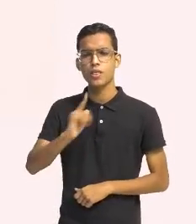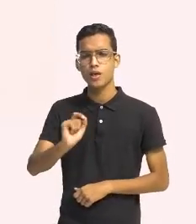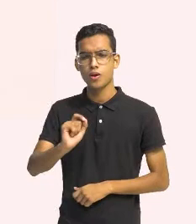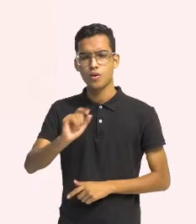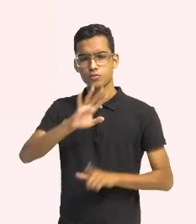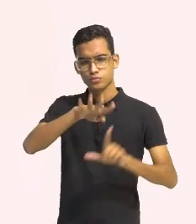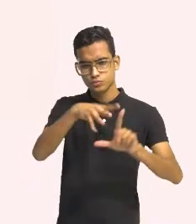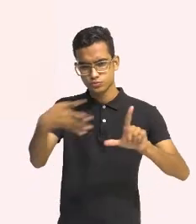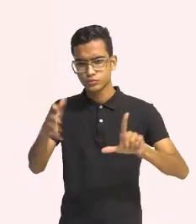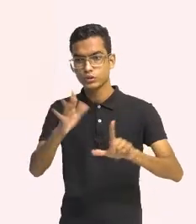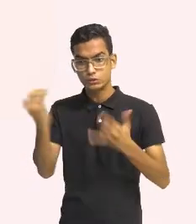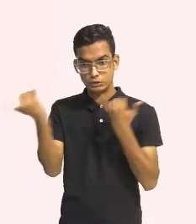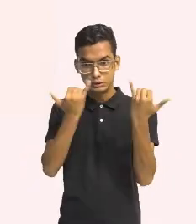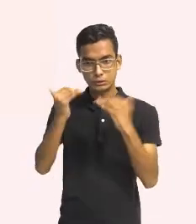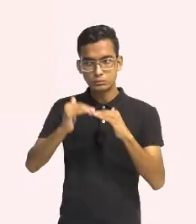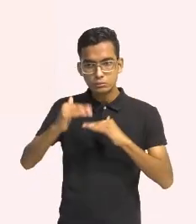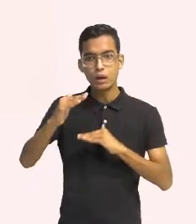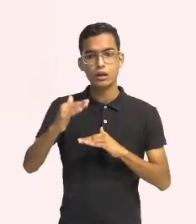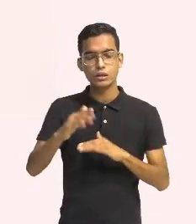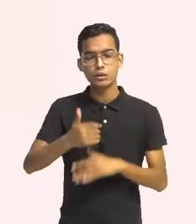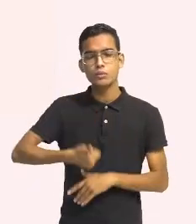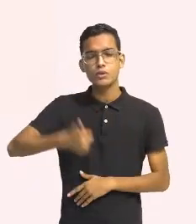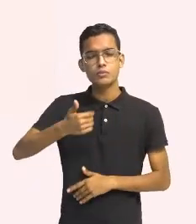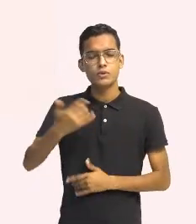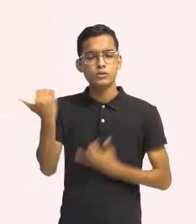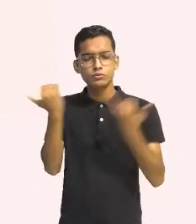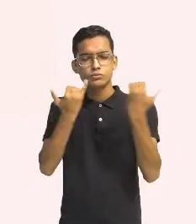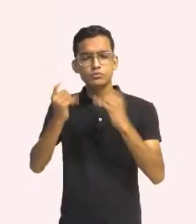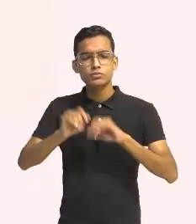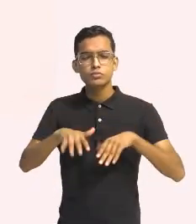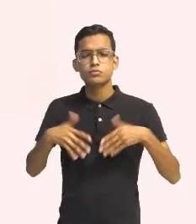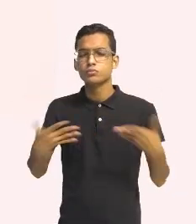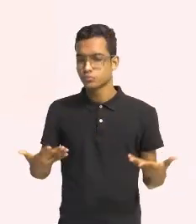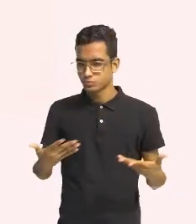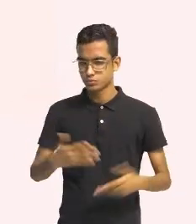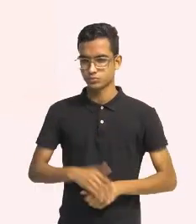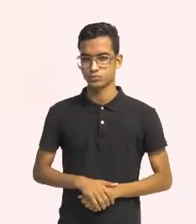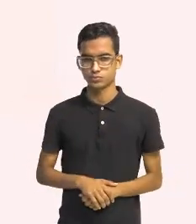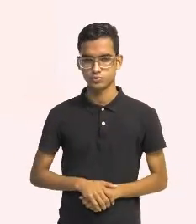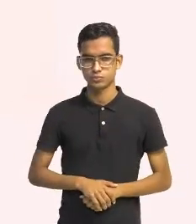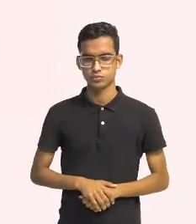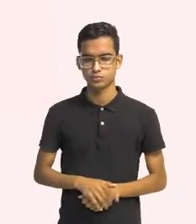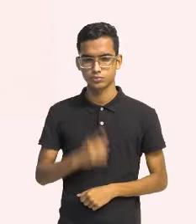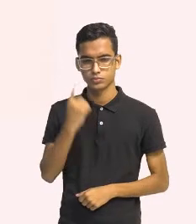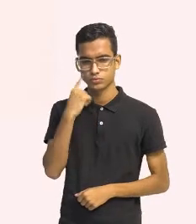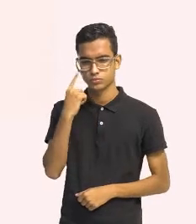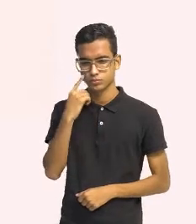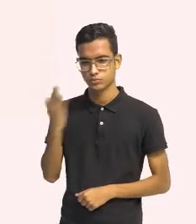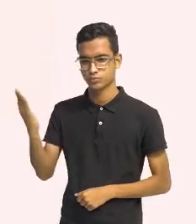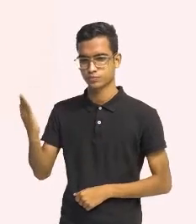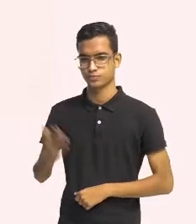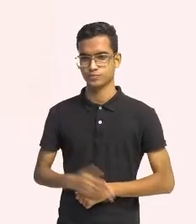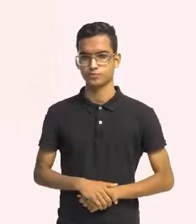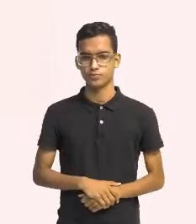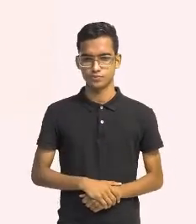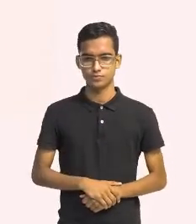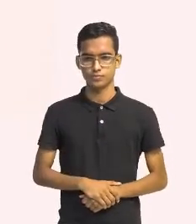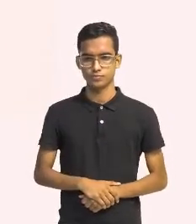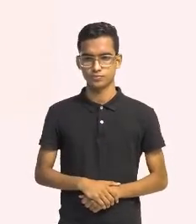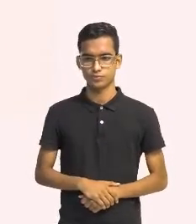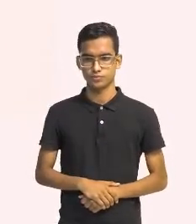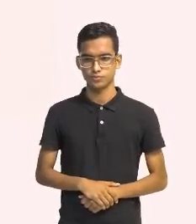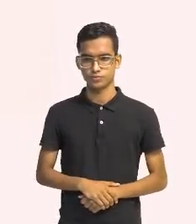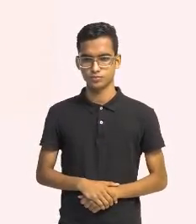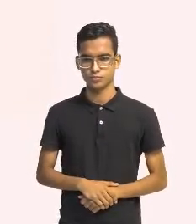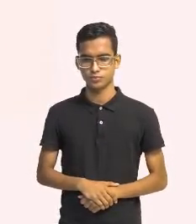com bastante informação. E a primeira informação que a gente vai ter que identificar ou retirar daqui é